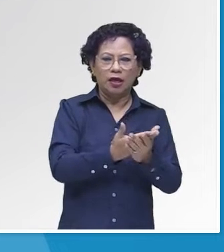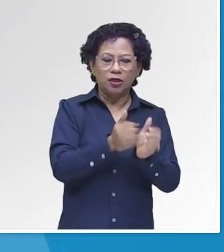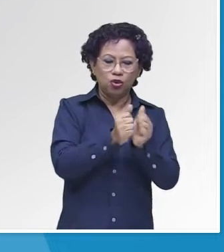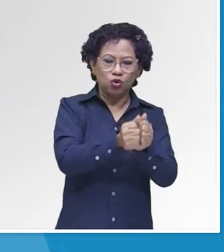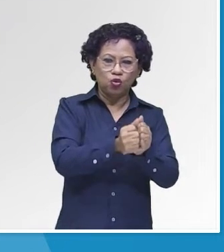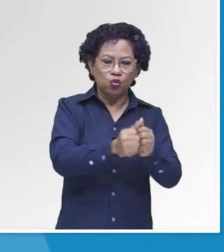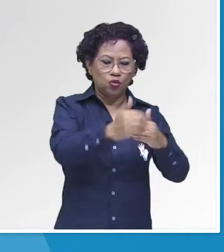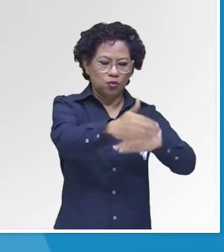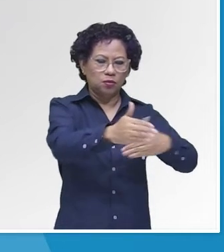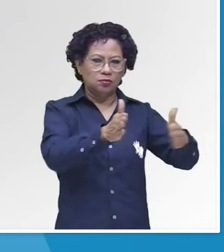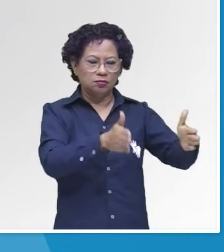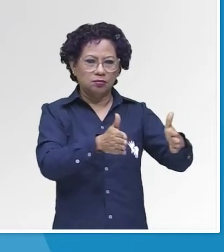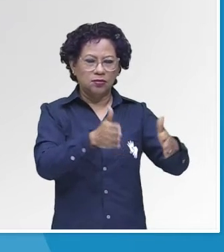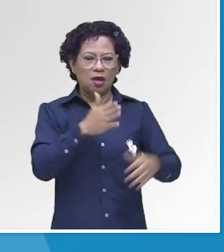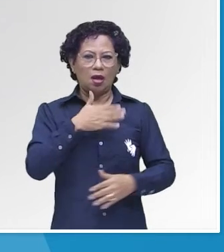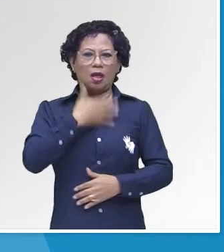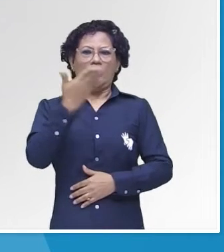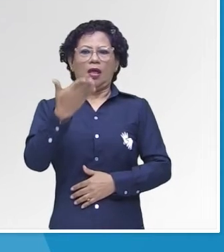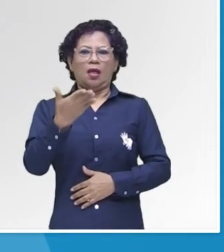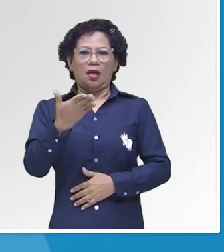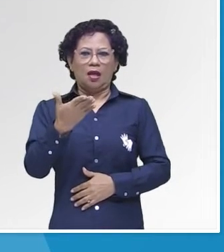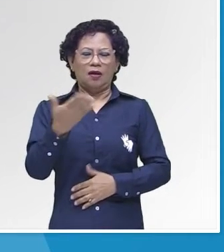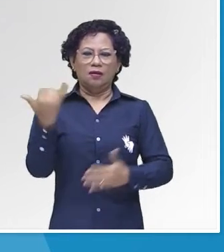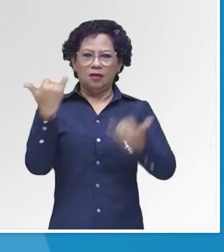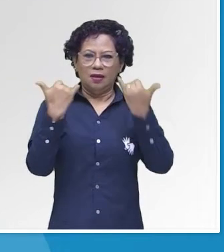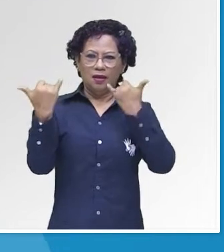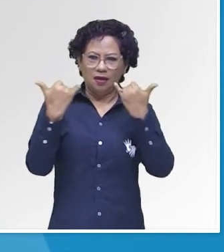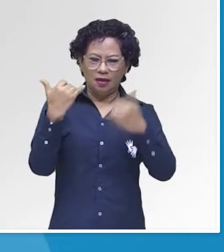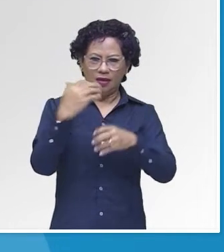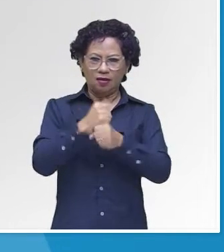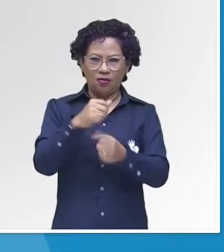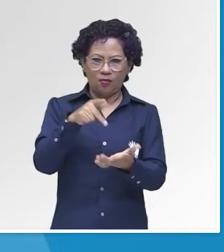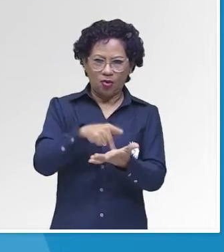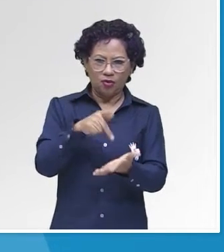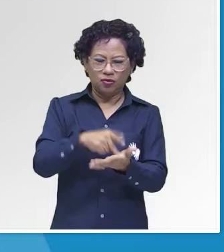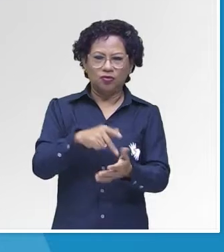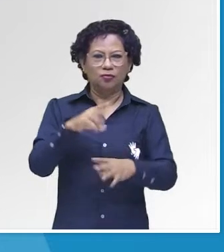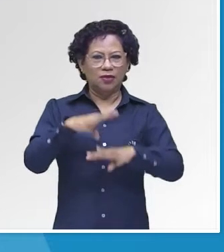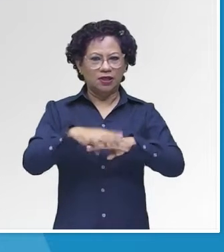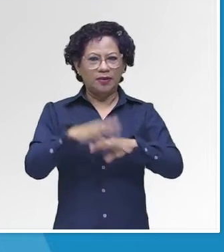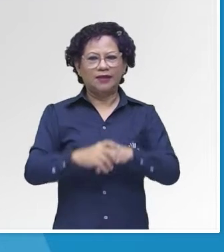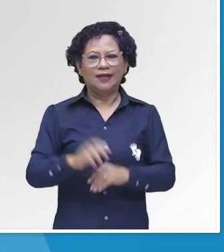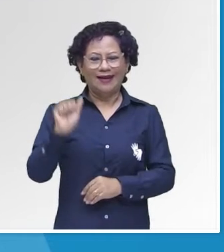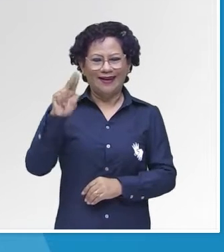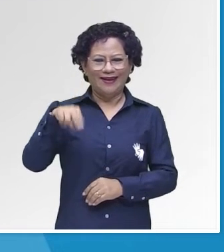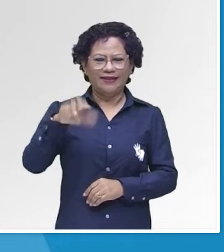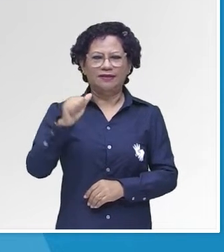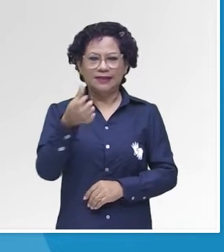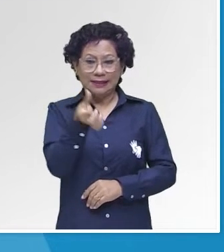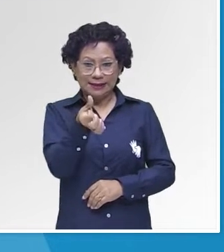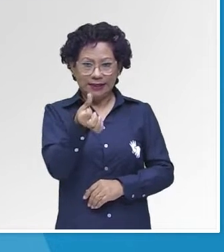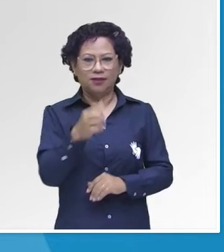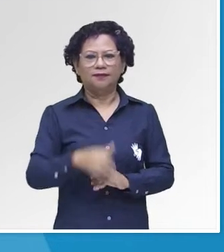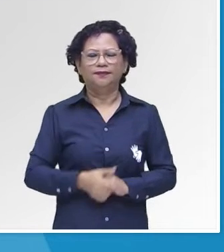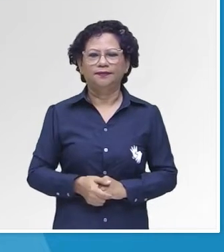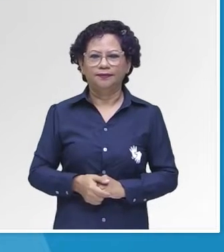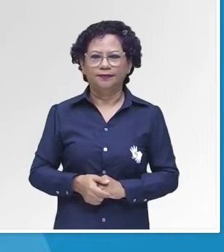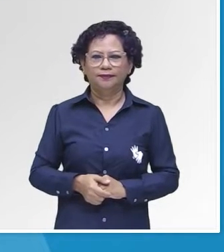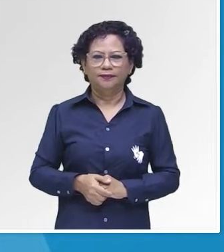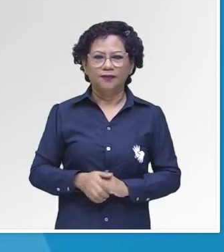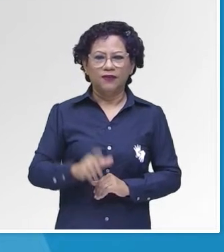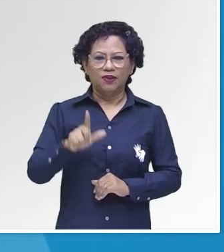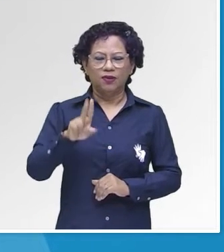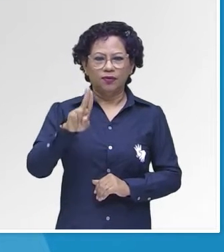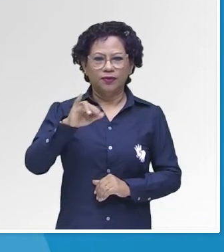aula e ficam surpresas ao receberem suas notas de matemática. Aluna Ana, 6. Aluna